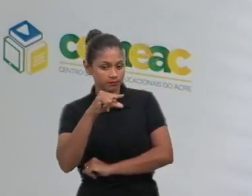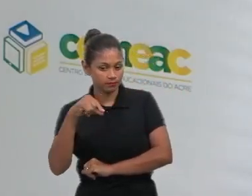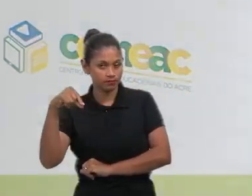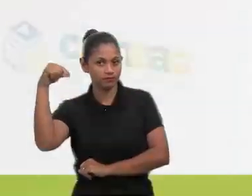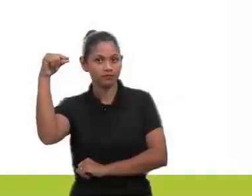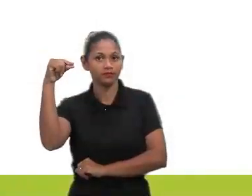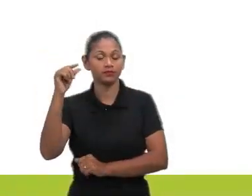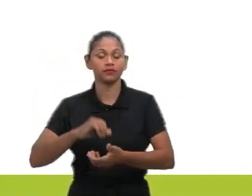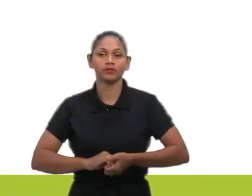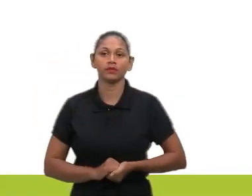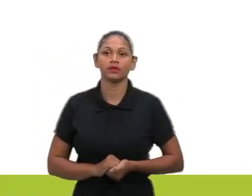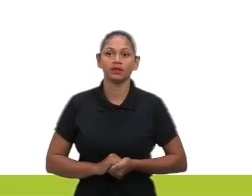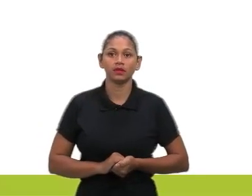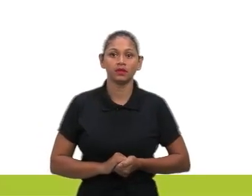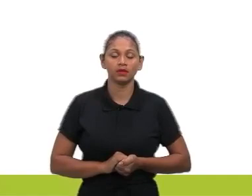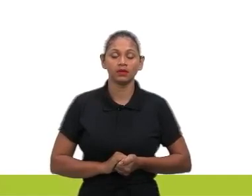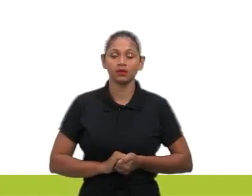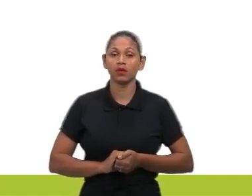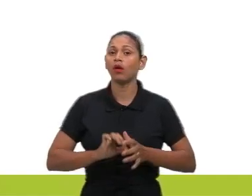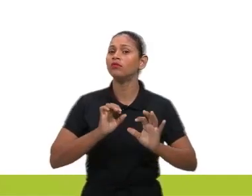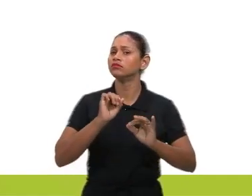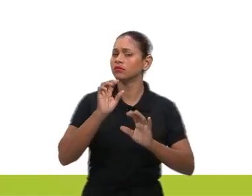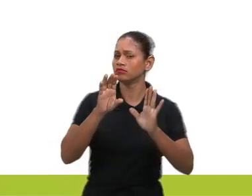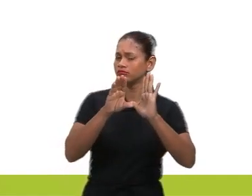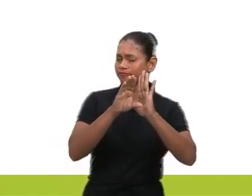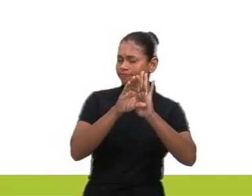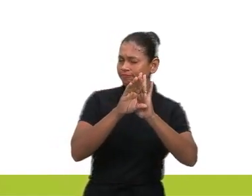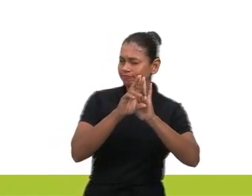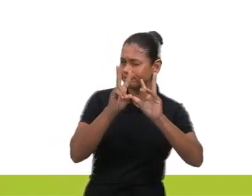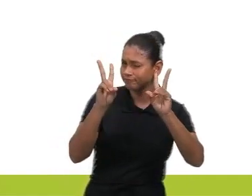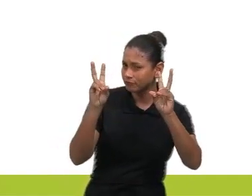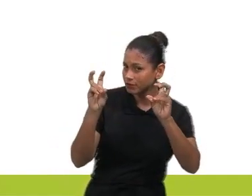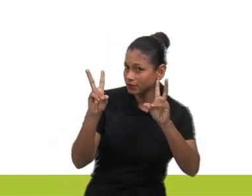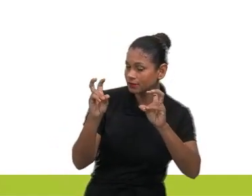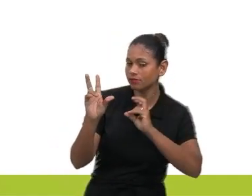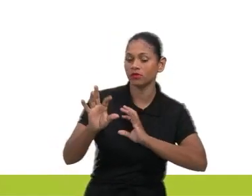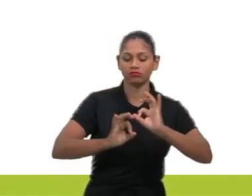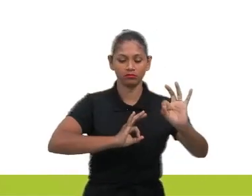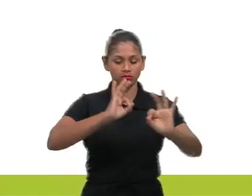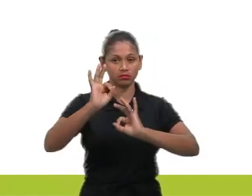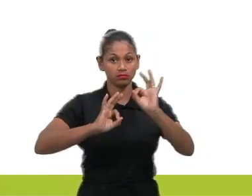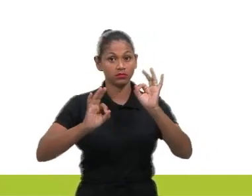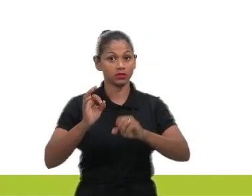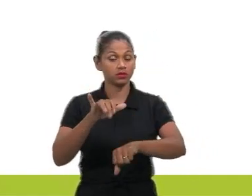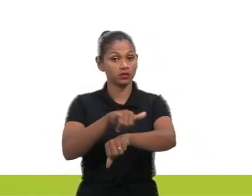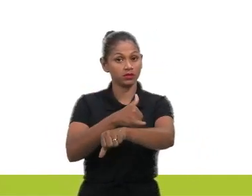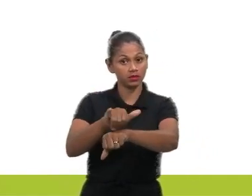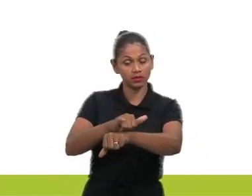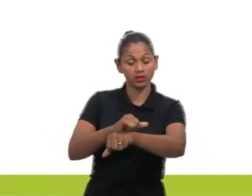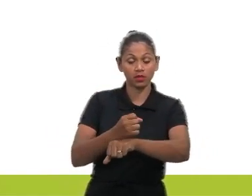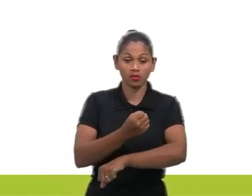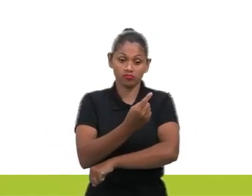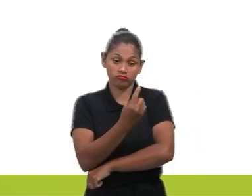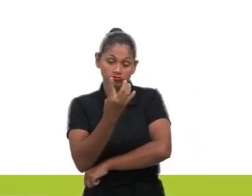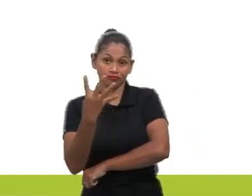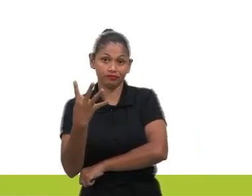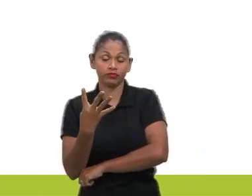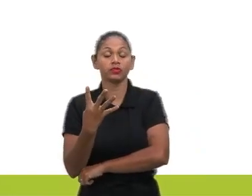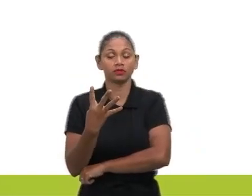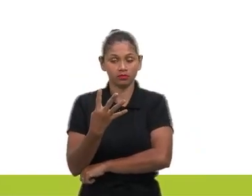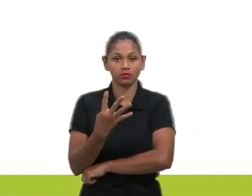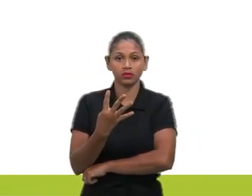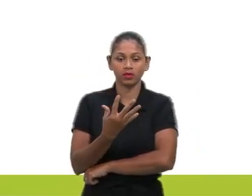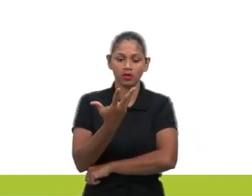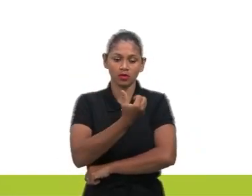A análise combinatória é um assunto que visa desenvolver métodos que permitam contar, de uma forma indireta,